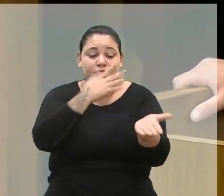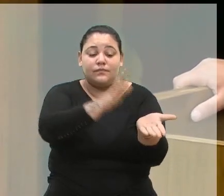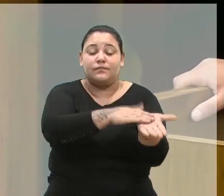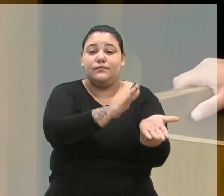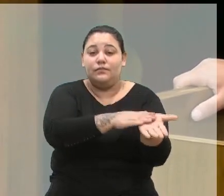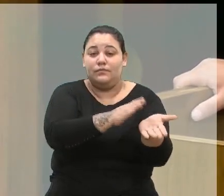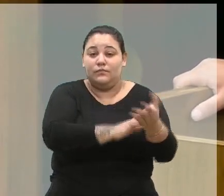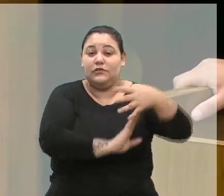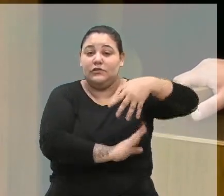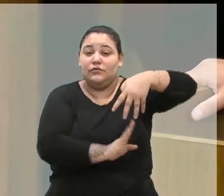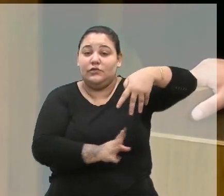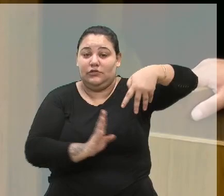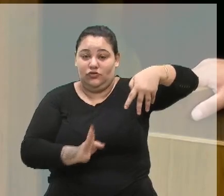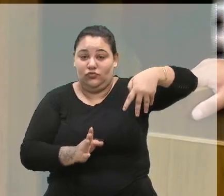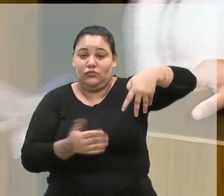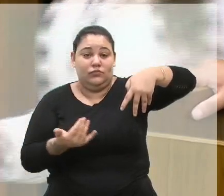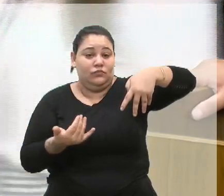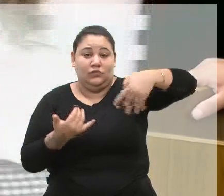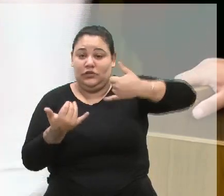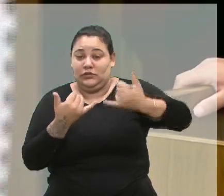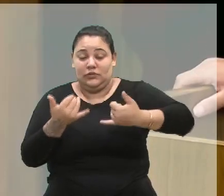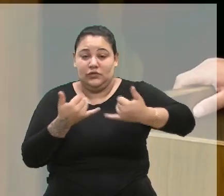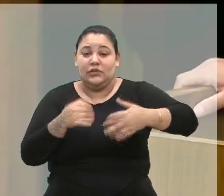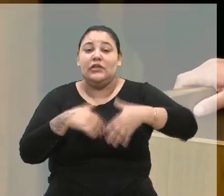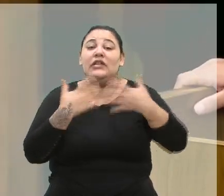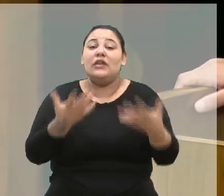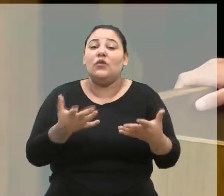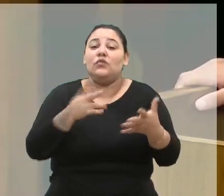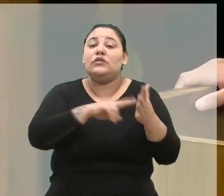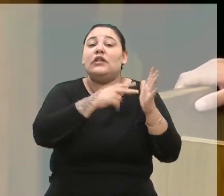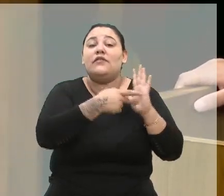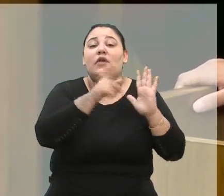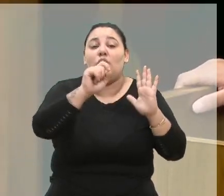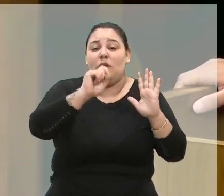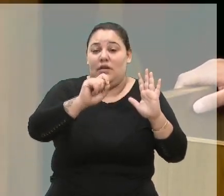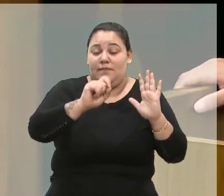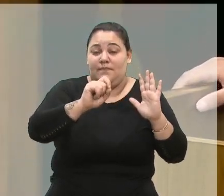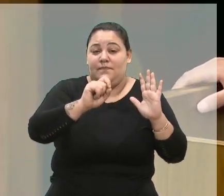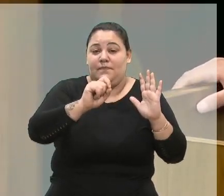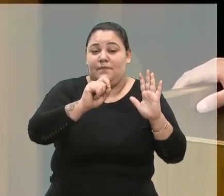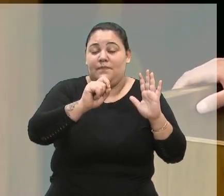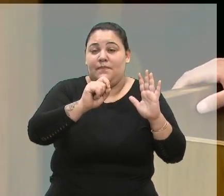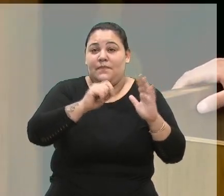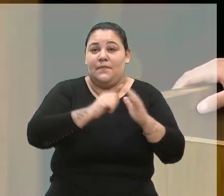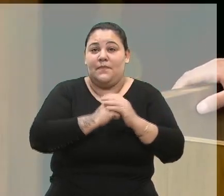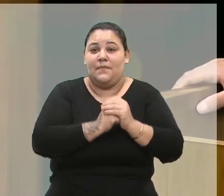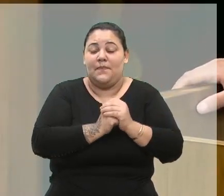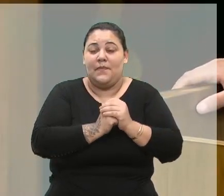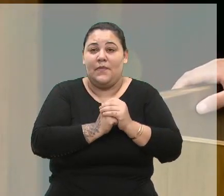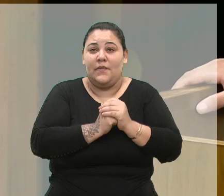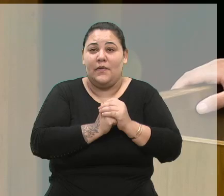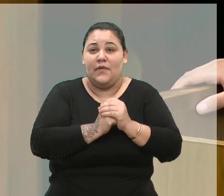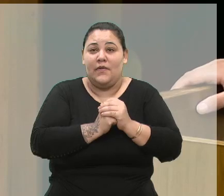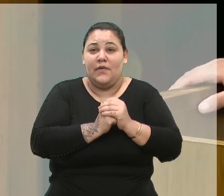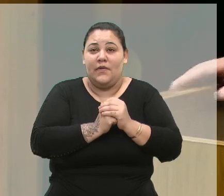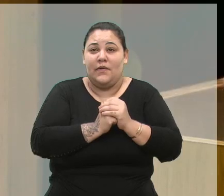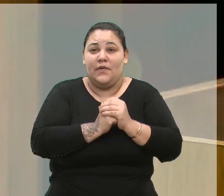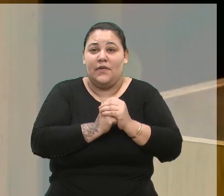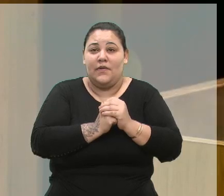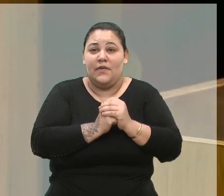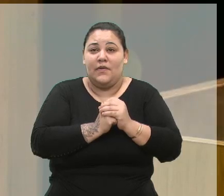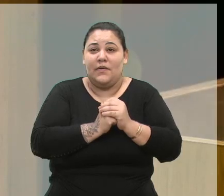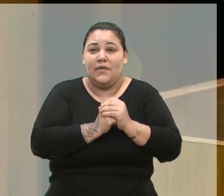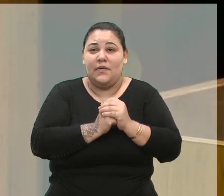pedágios. Então, significa que a partir do momento que a gente não tem, mas